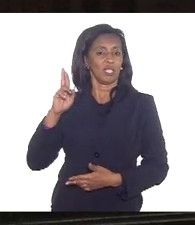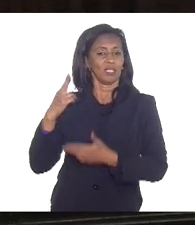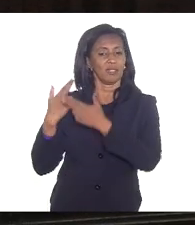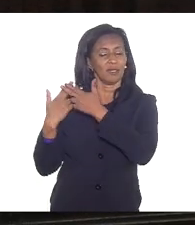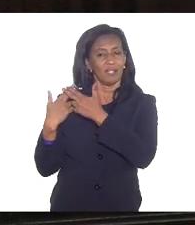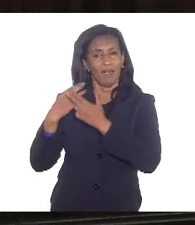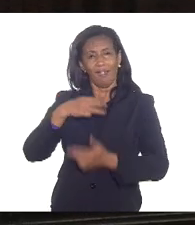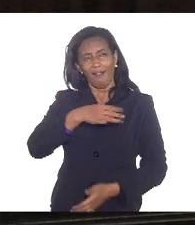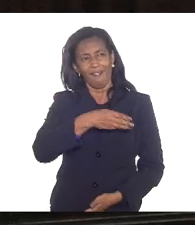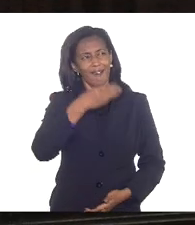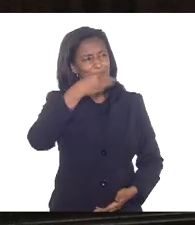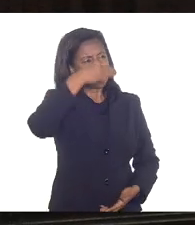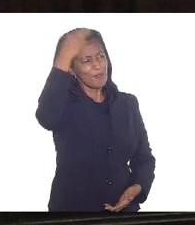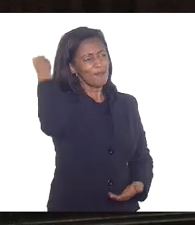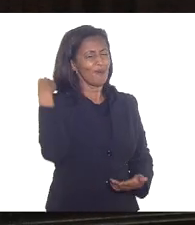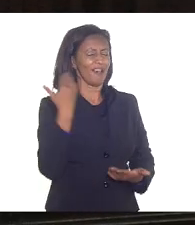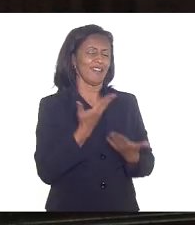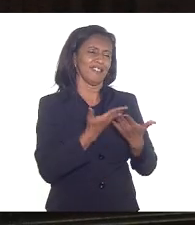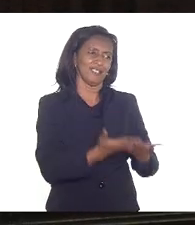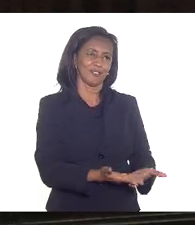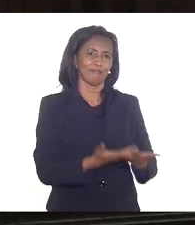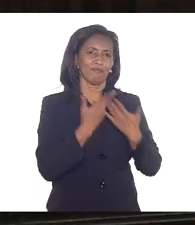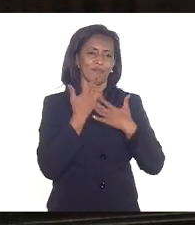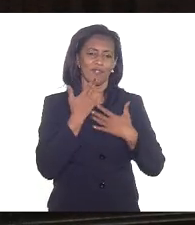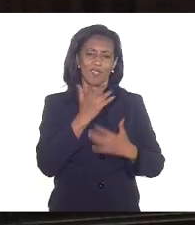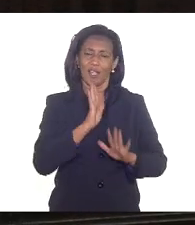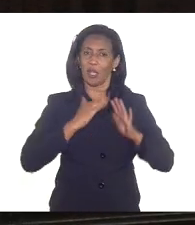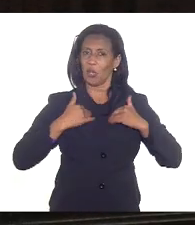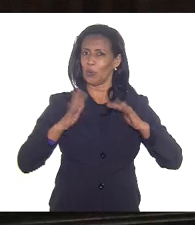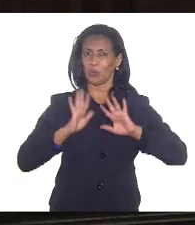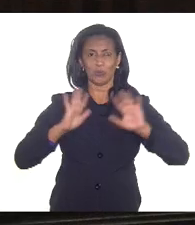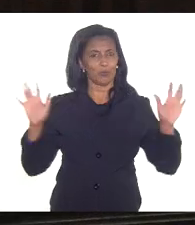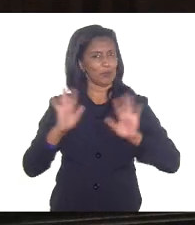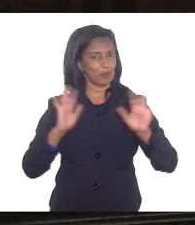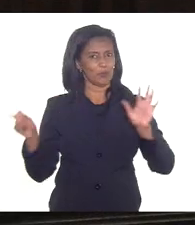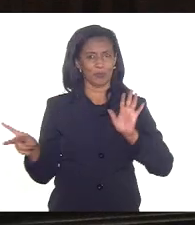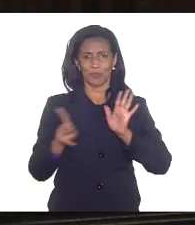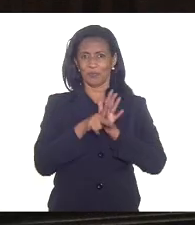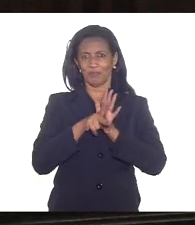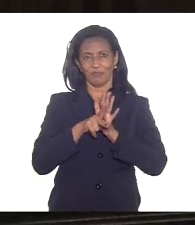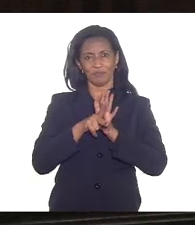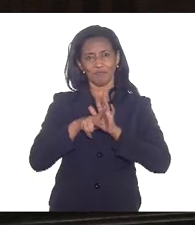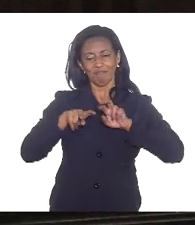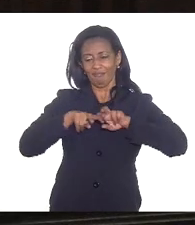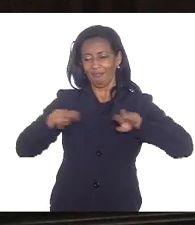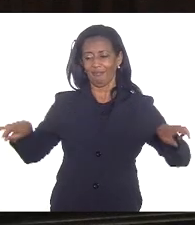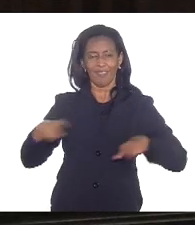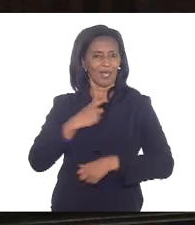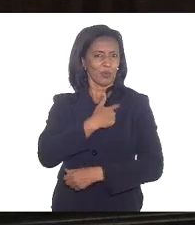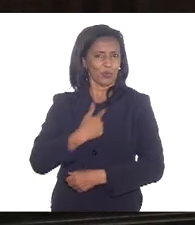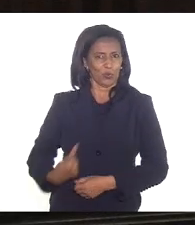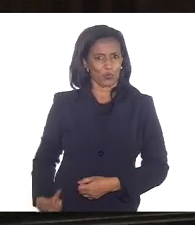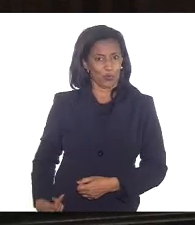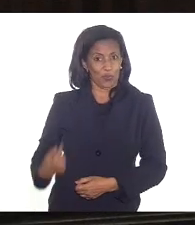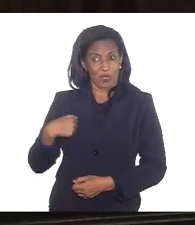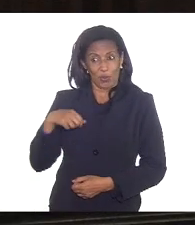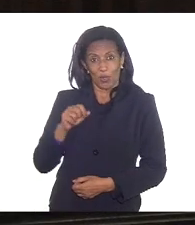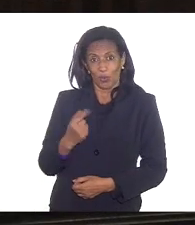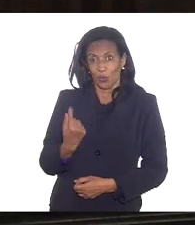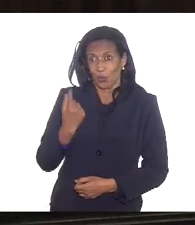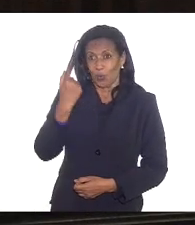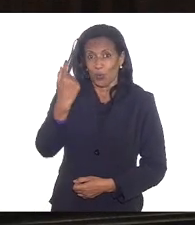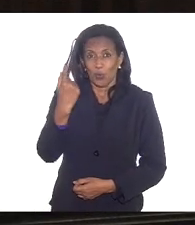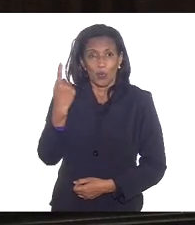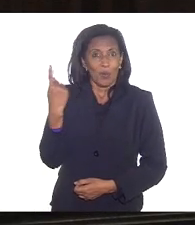governo mas Pacheco dizendo que não faço fácil da bancada do governo que sou uma das